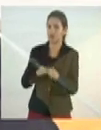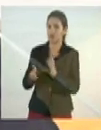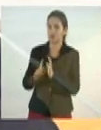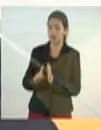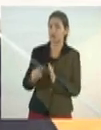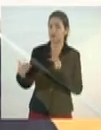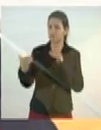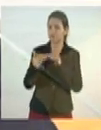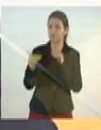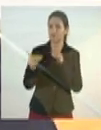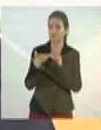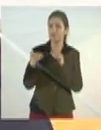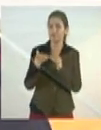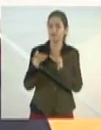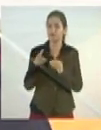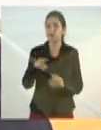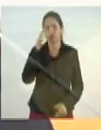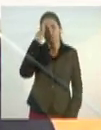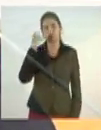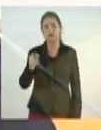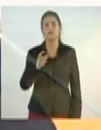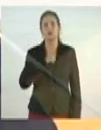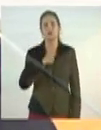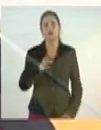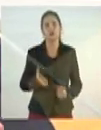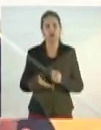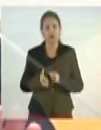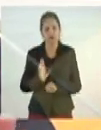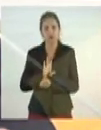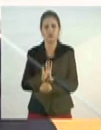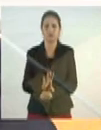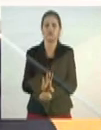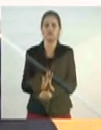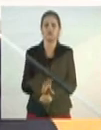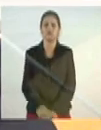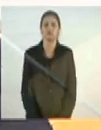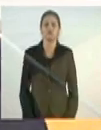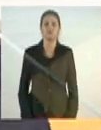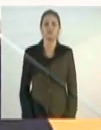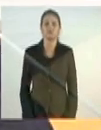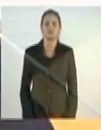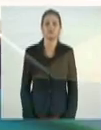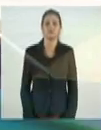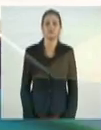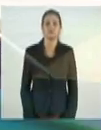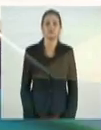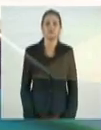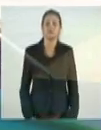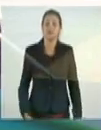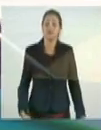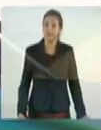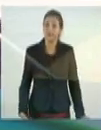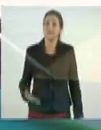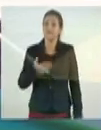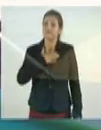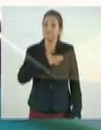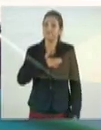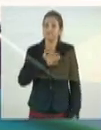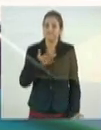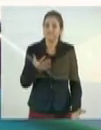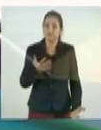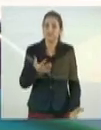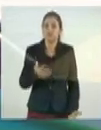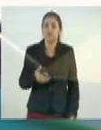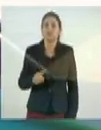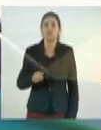acordo e você sabe que você tem meu apoio por essa feliz coincidência do destino do presidente otelino quem fez esse concurso